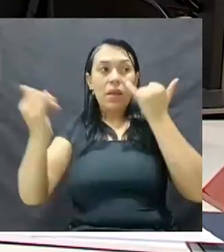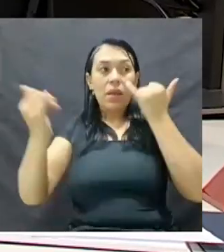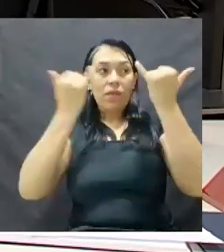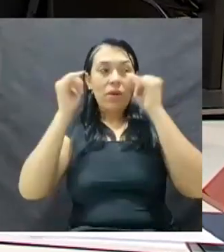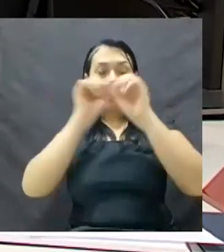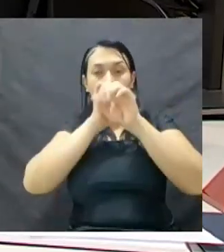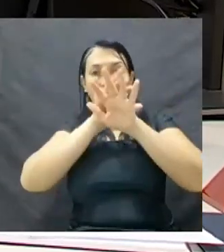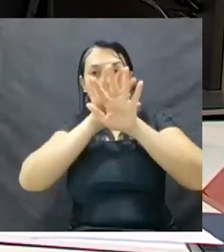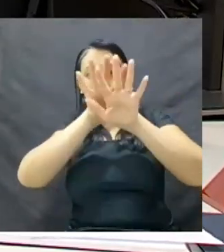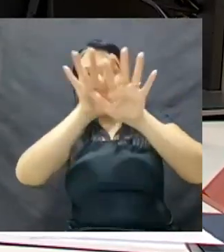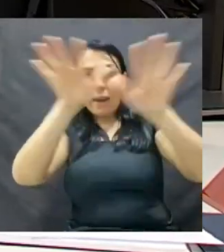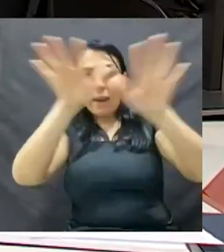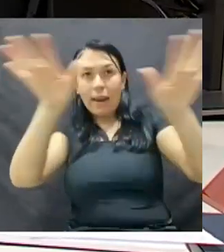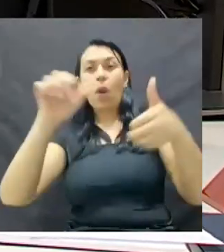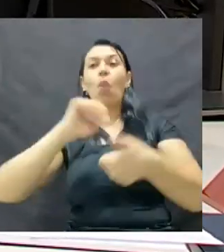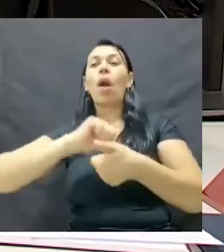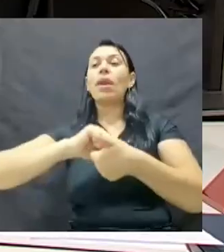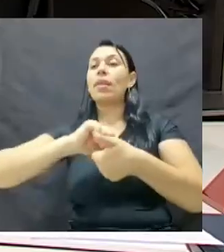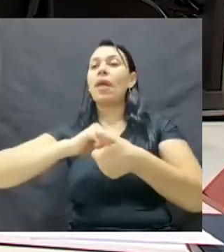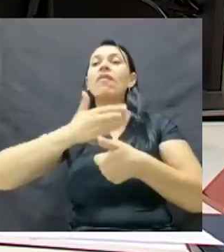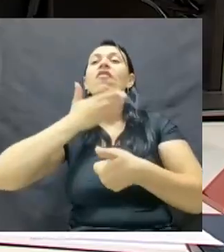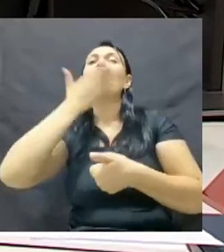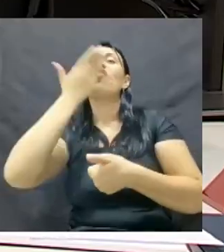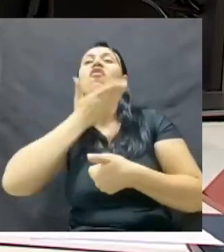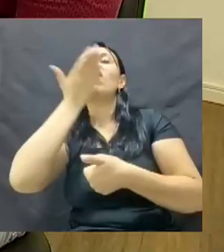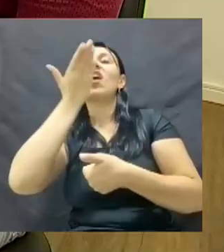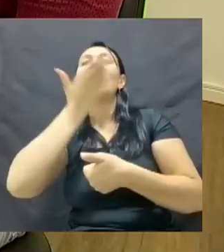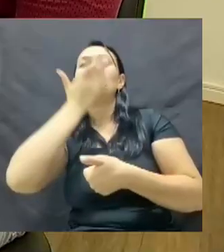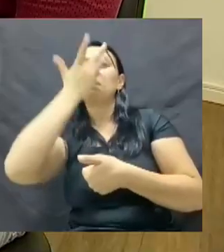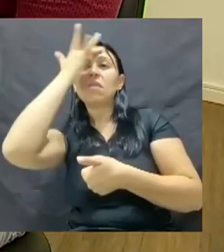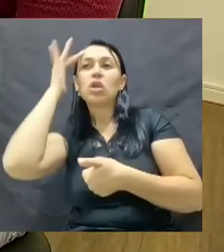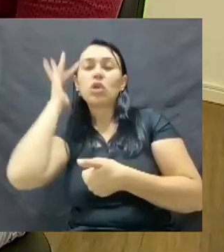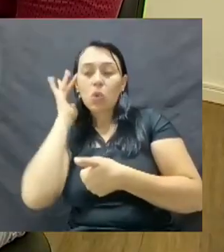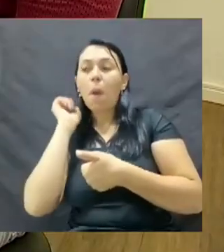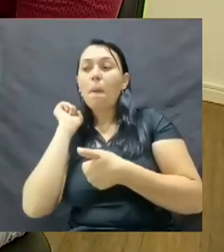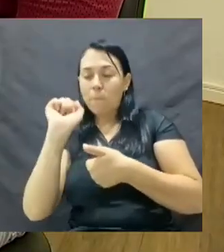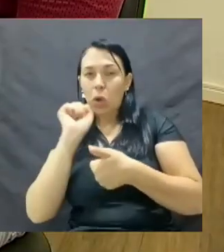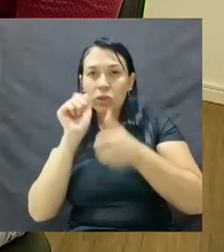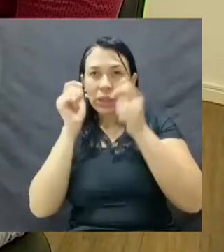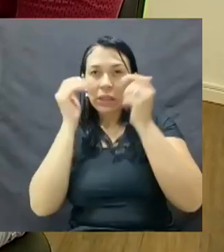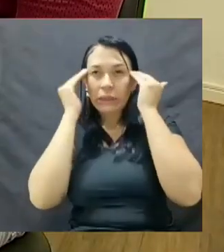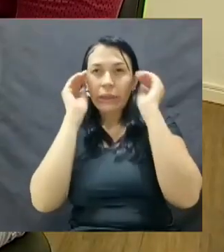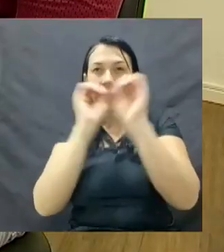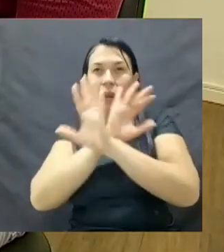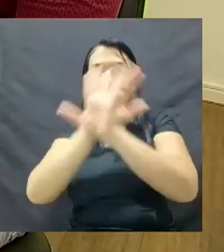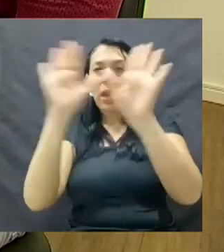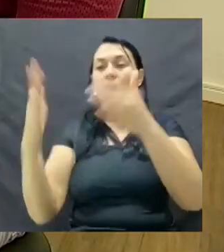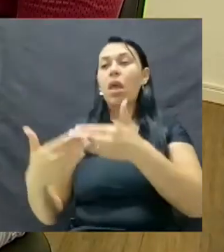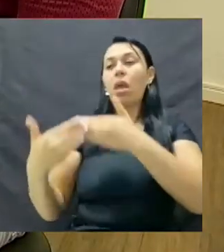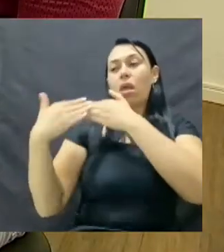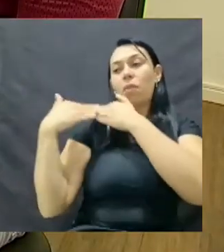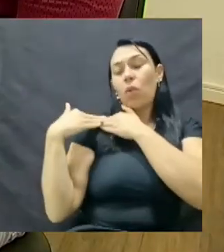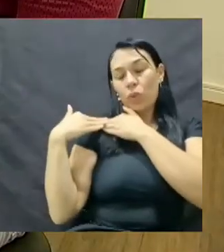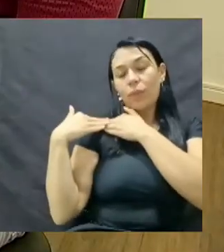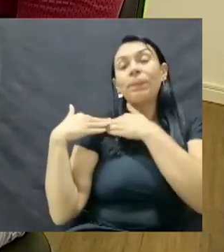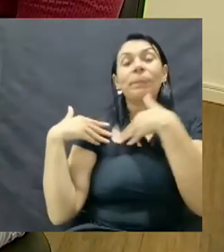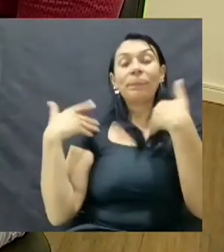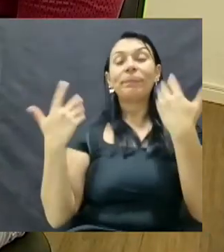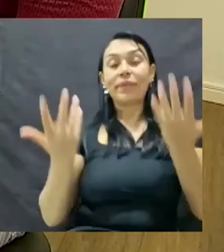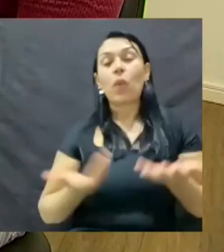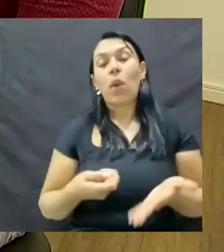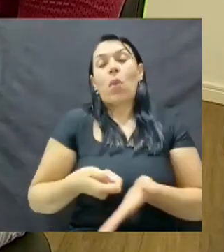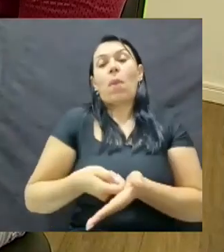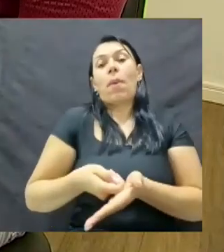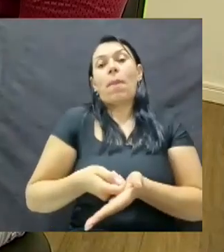acesso, uma facilidade de acesso, para que isso mostre a responsabilidade do órgão público. Então, esse comprometimento da Câmara